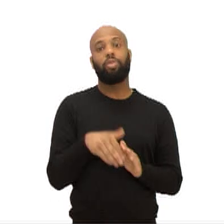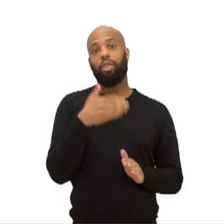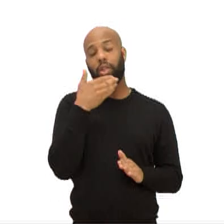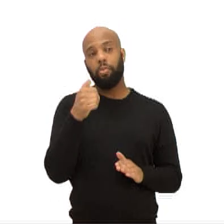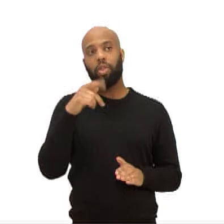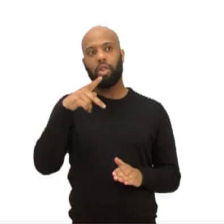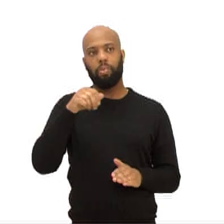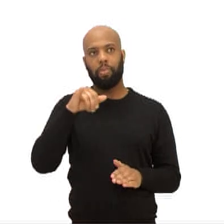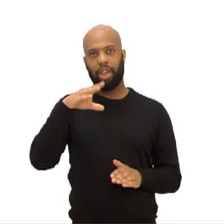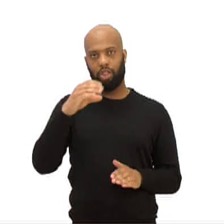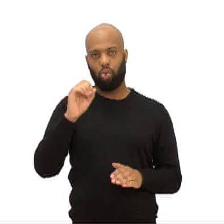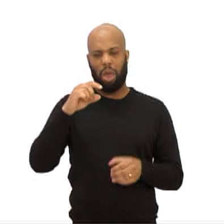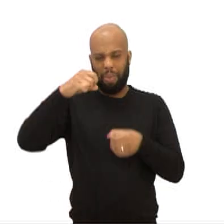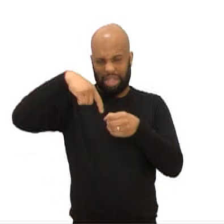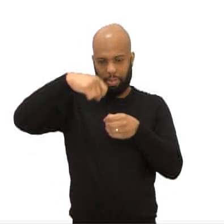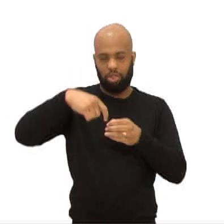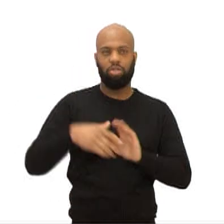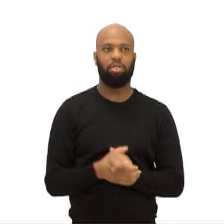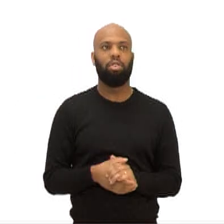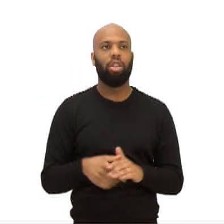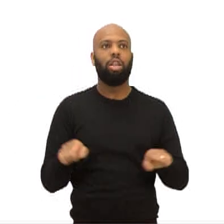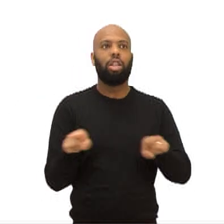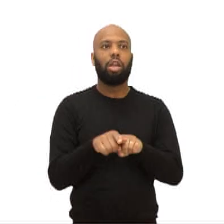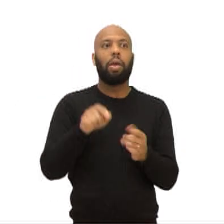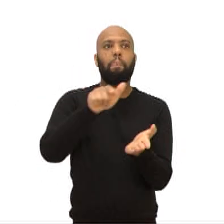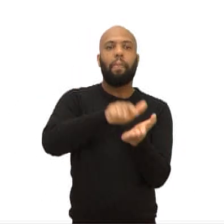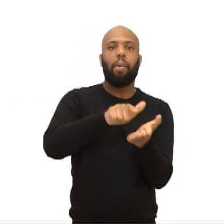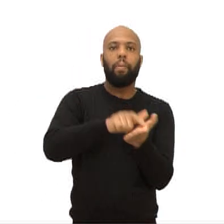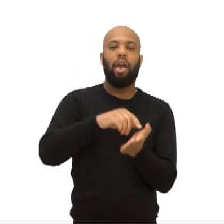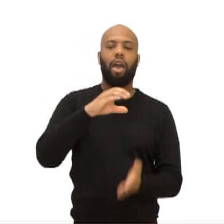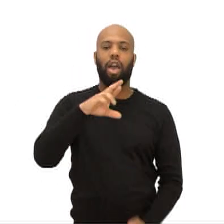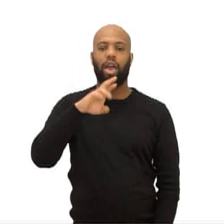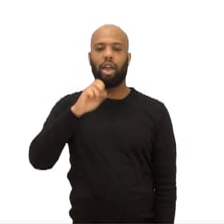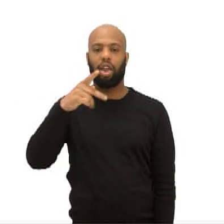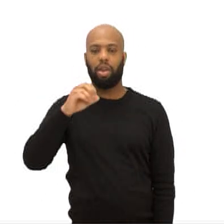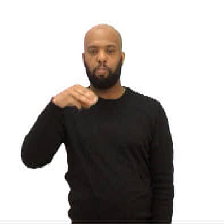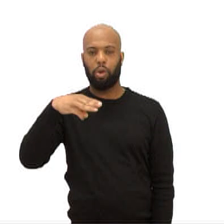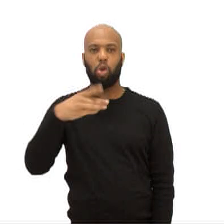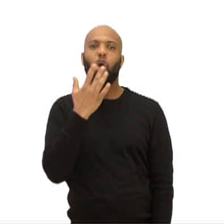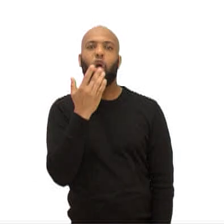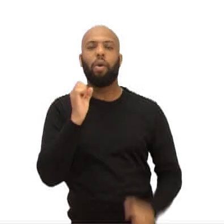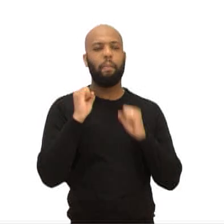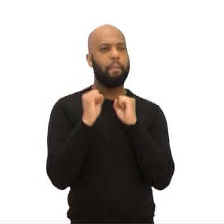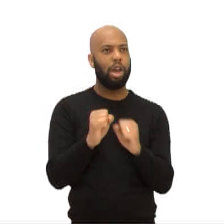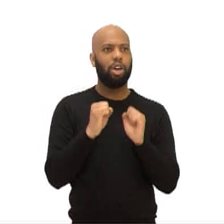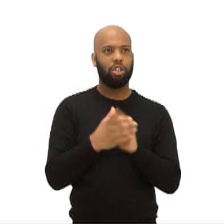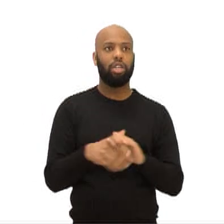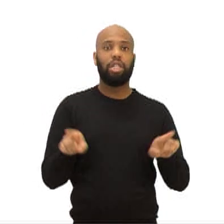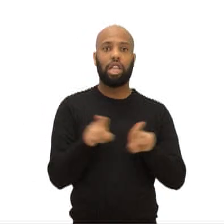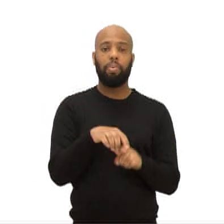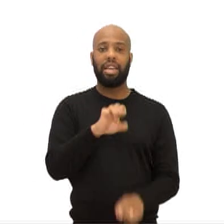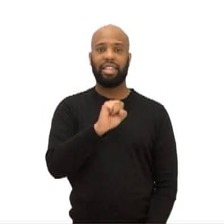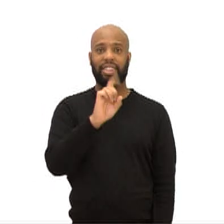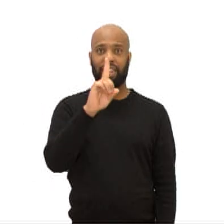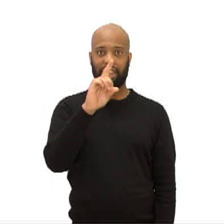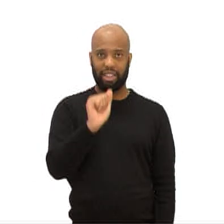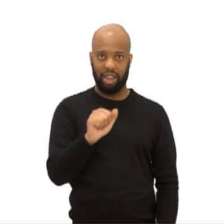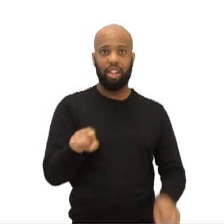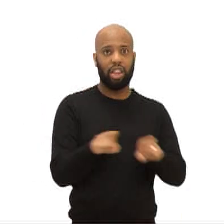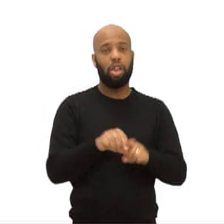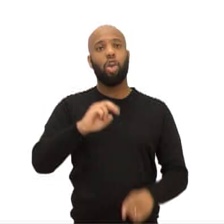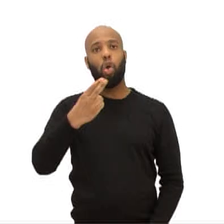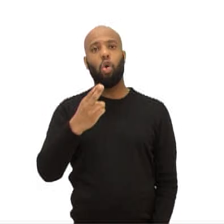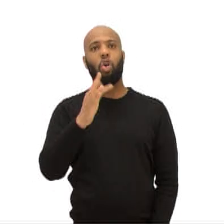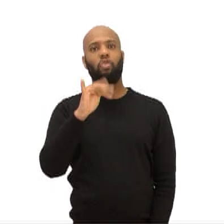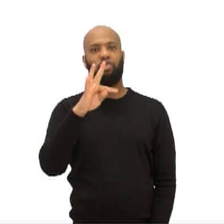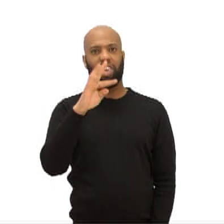O mais recomendado é o painço. Papel crepom, né? Pode usar várias cores aí. Seda colorida ou fita de cetim. Usa